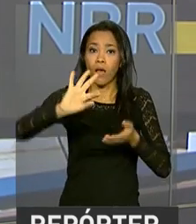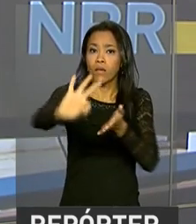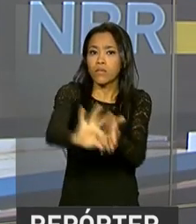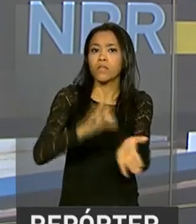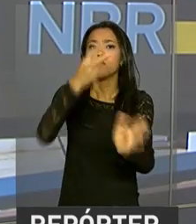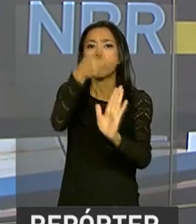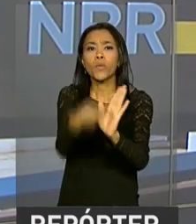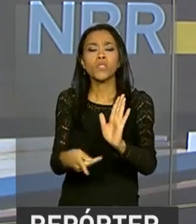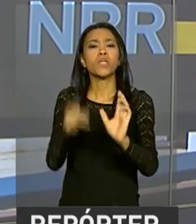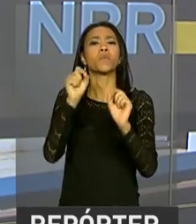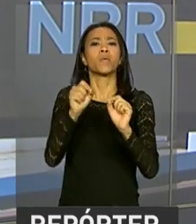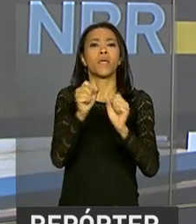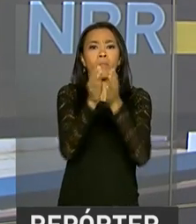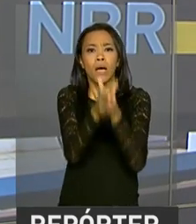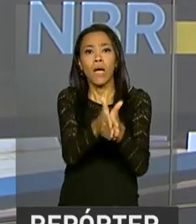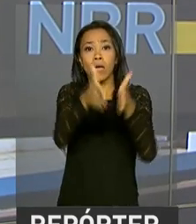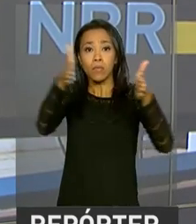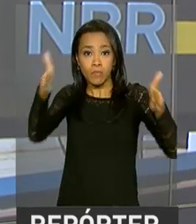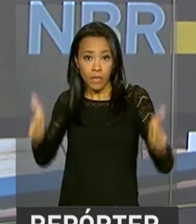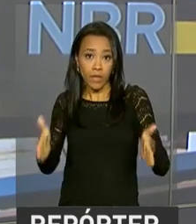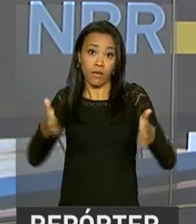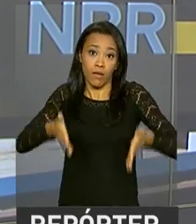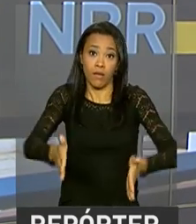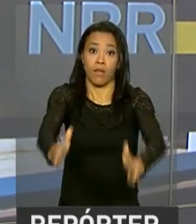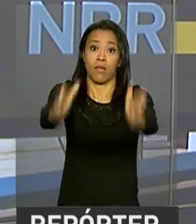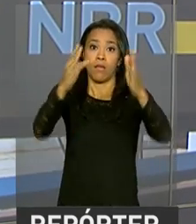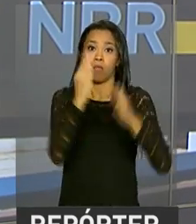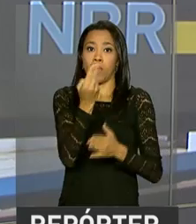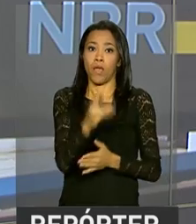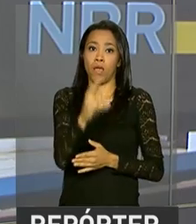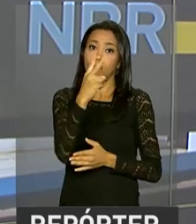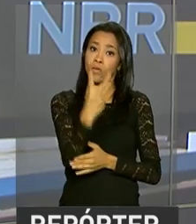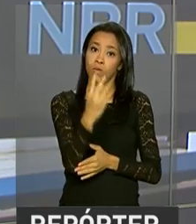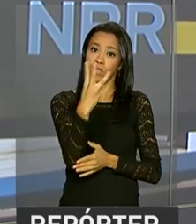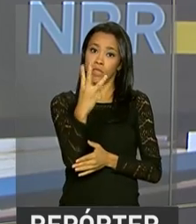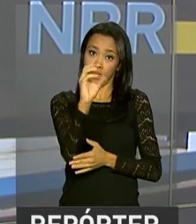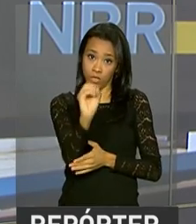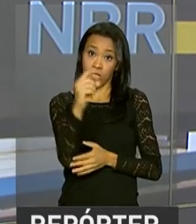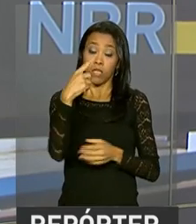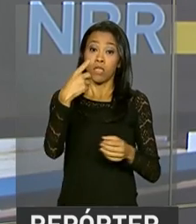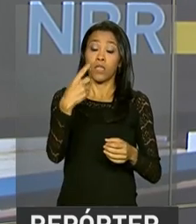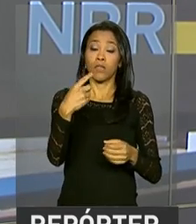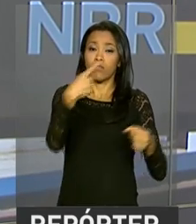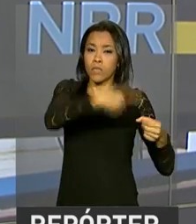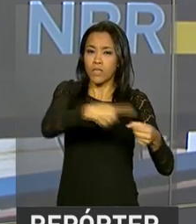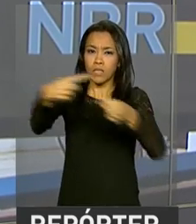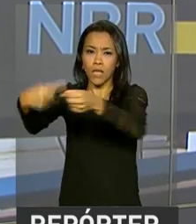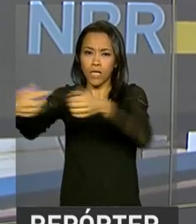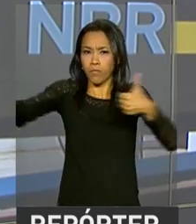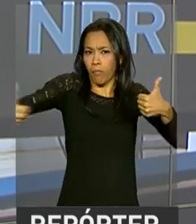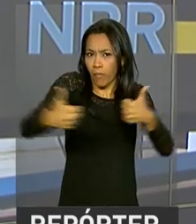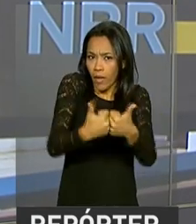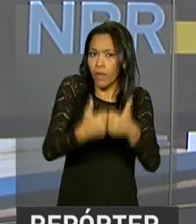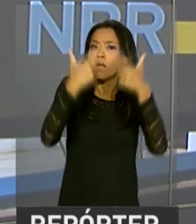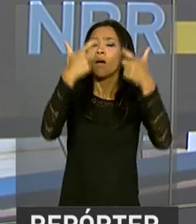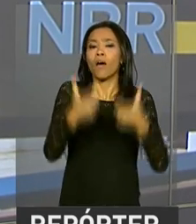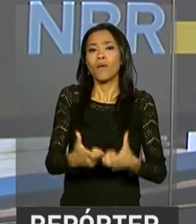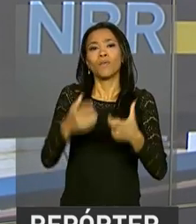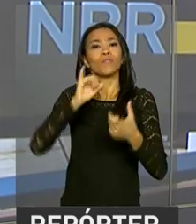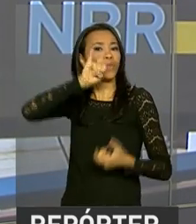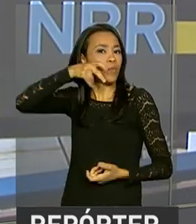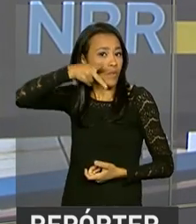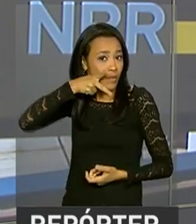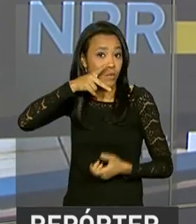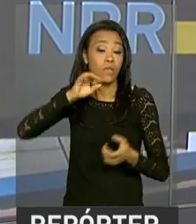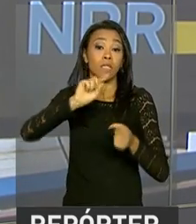projeto para ampliar a BR-230, que liga Cabedelo a Oitizeiro, em João Pessoa. Em